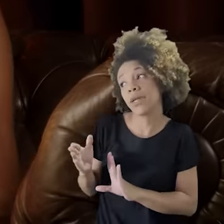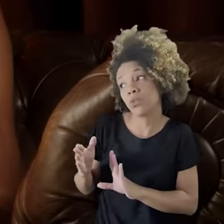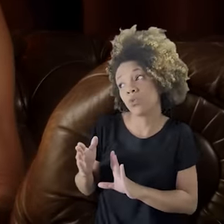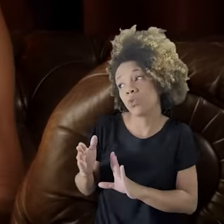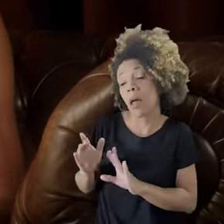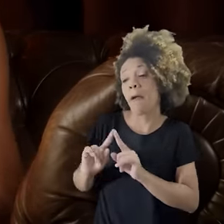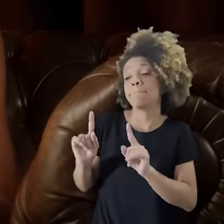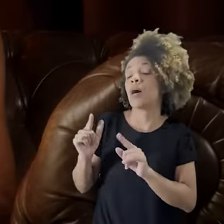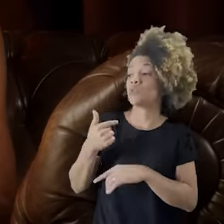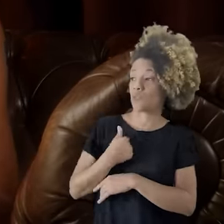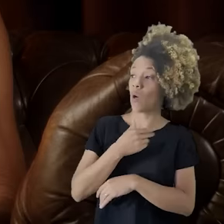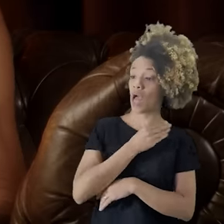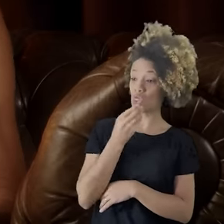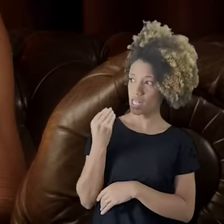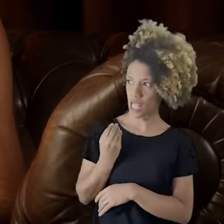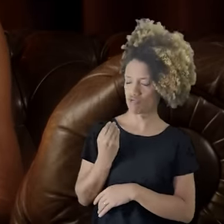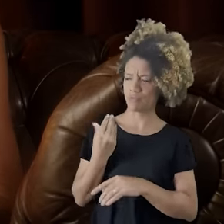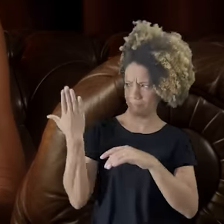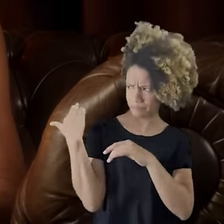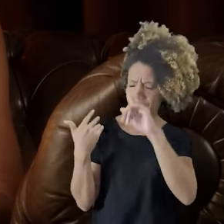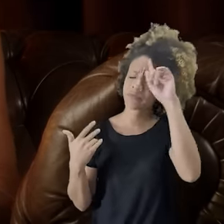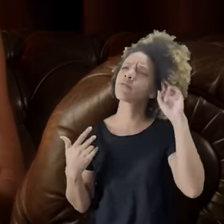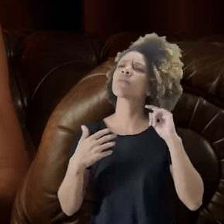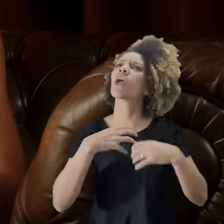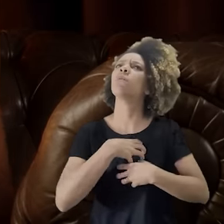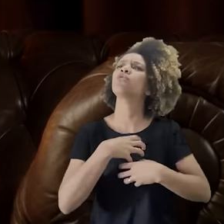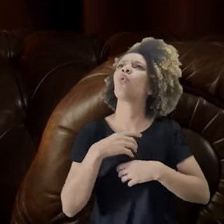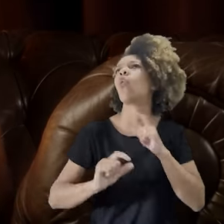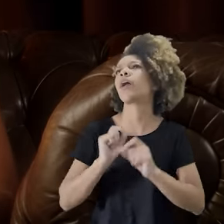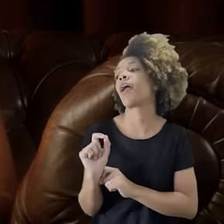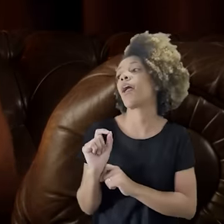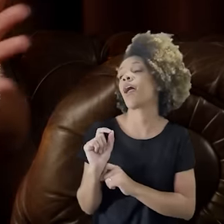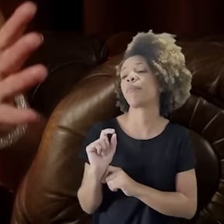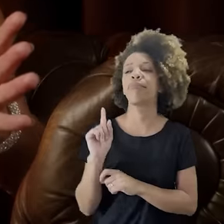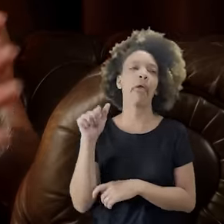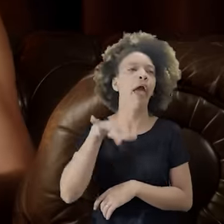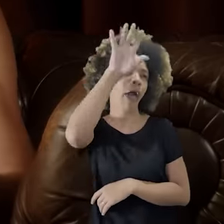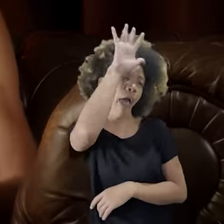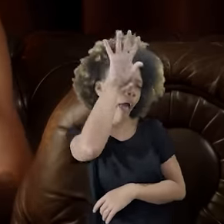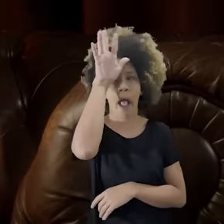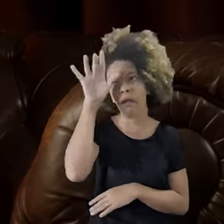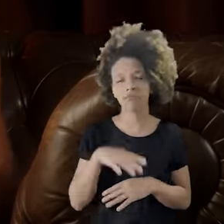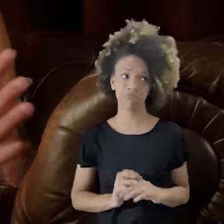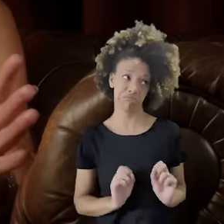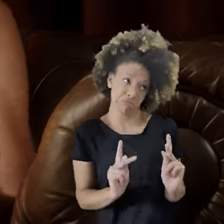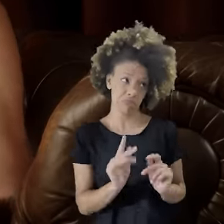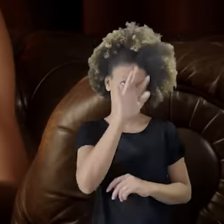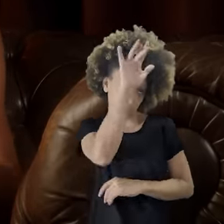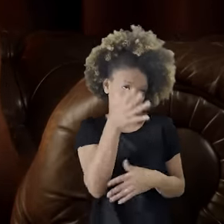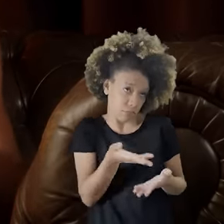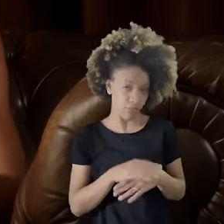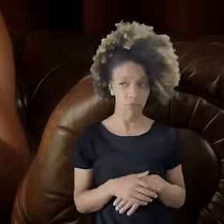né então quando eu era adolescente é o que tava na boca da turma é né tá bom sou